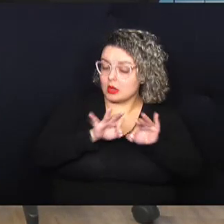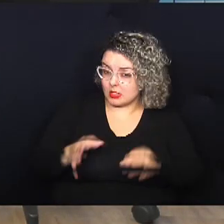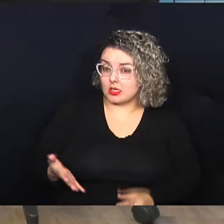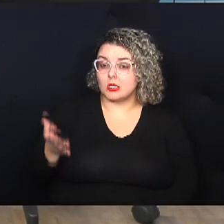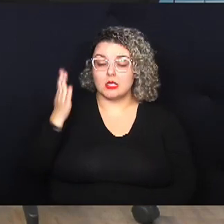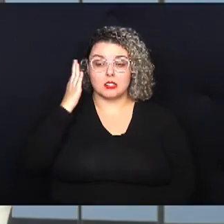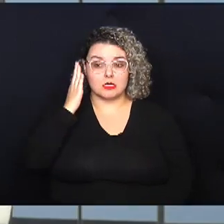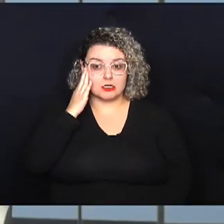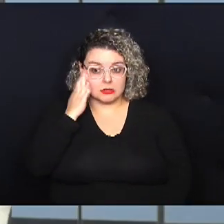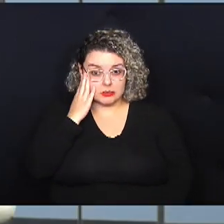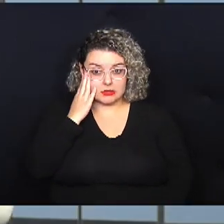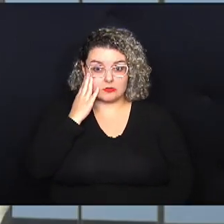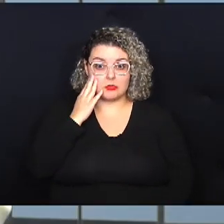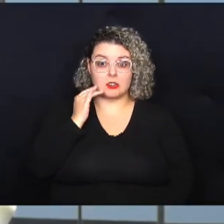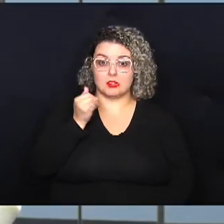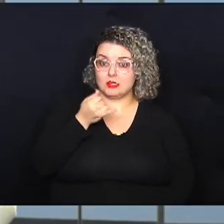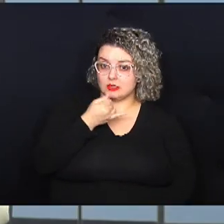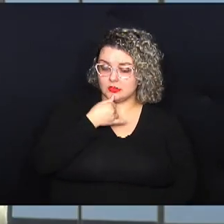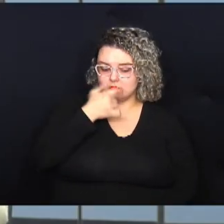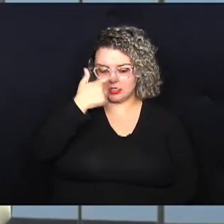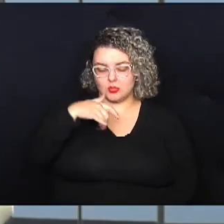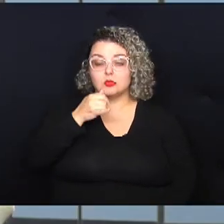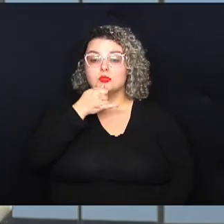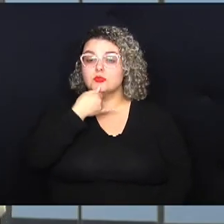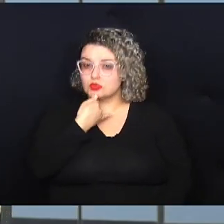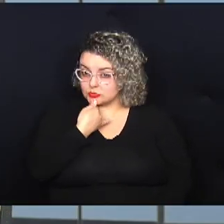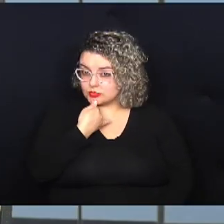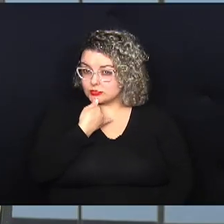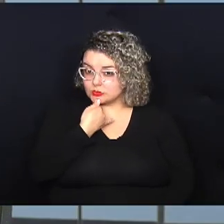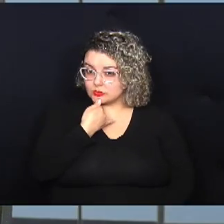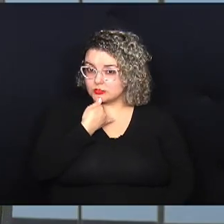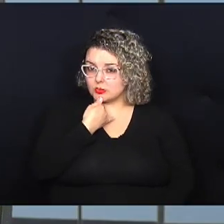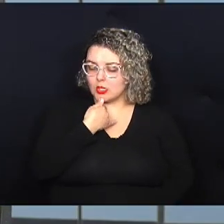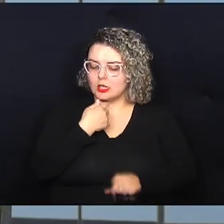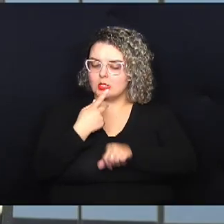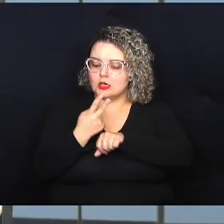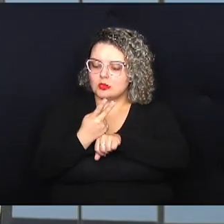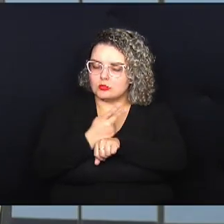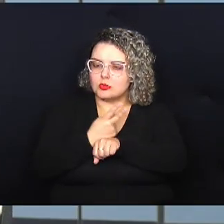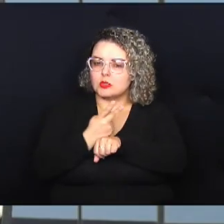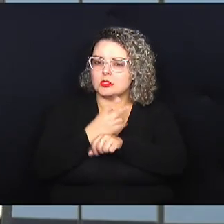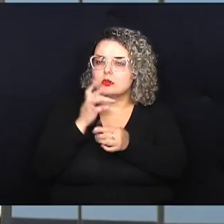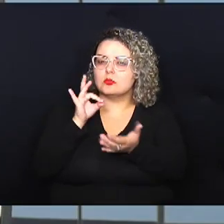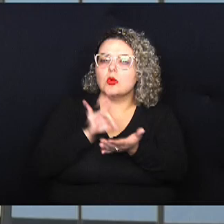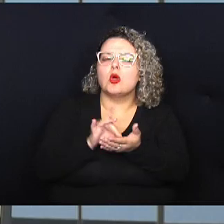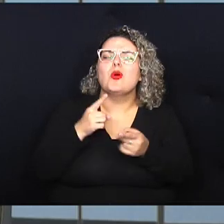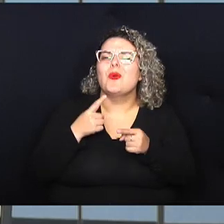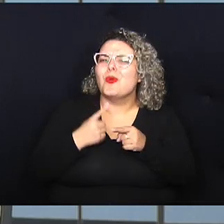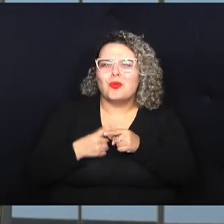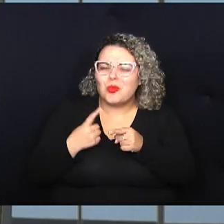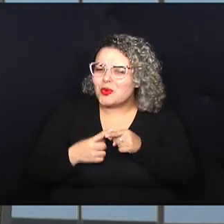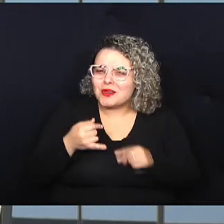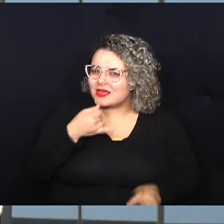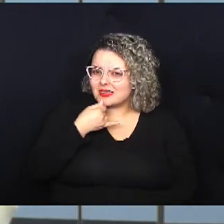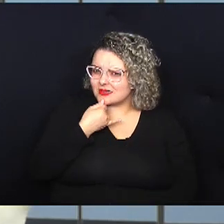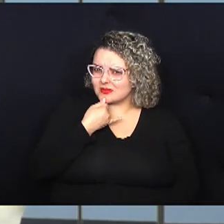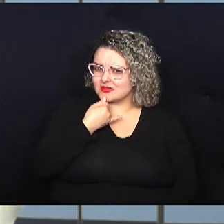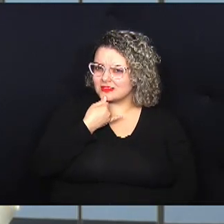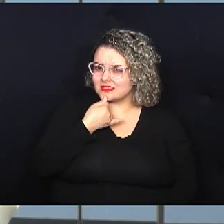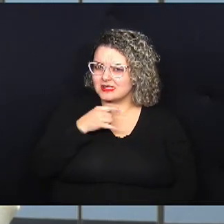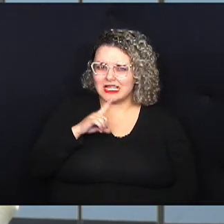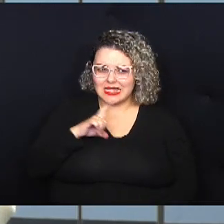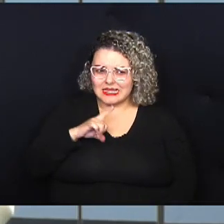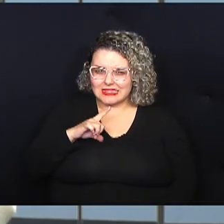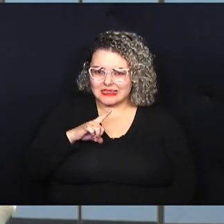que você está triste, eu estou triste, você precisa buscar essa origem. Por que da minha tristeza? Tem uma